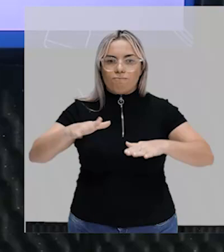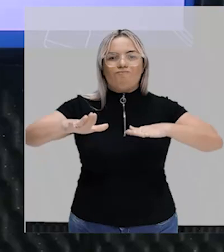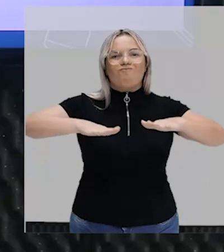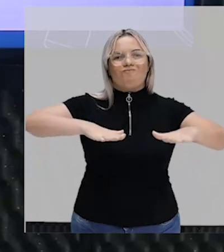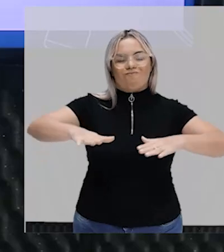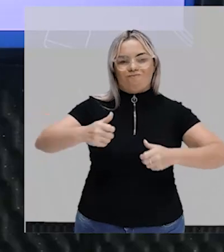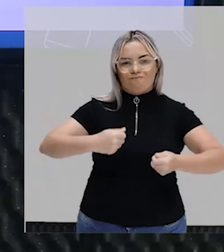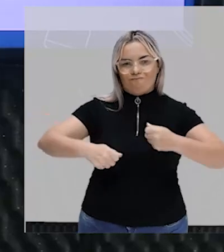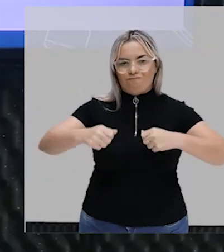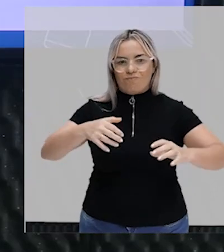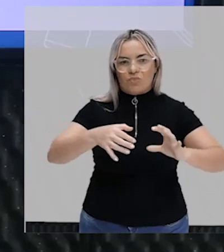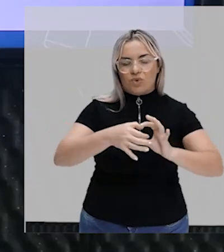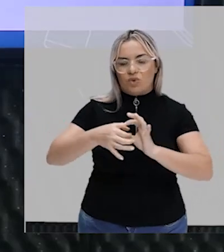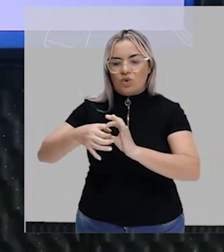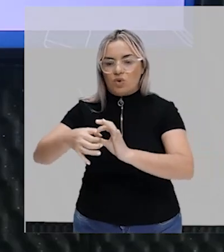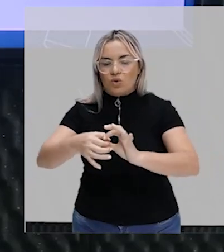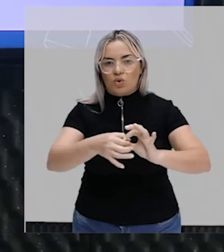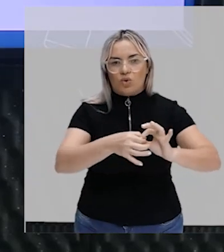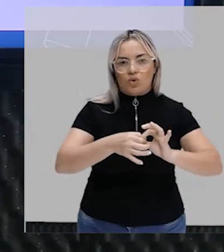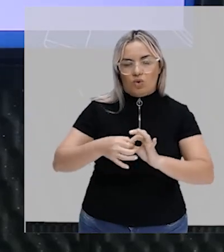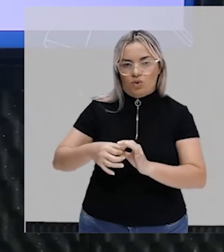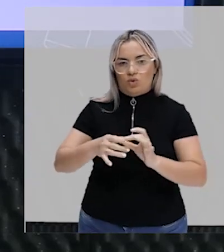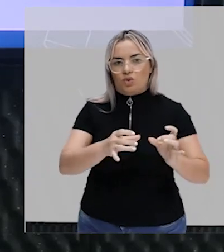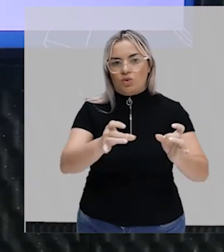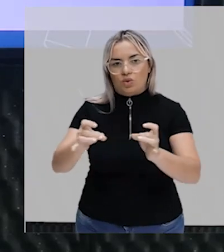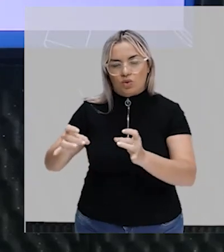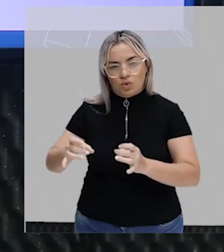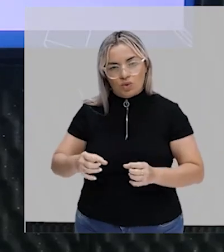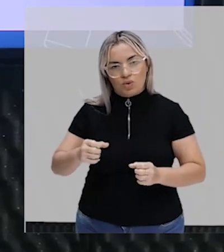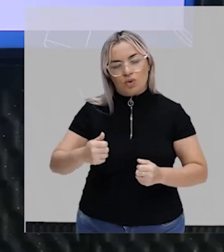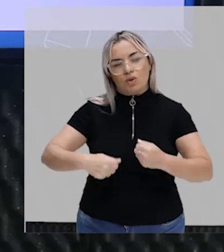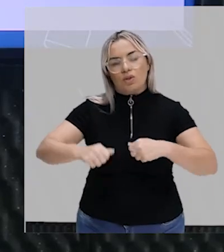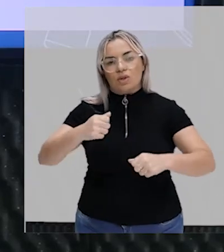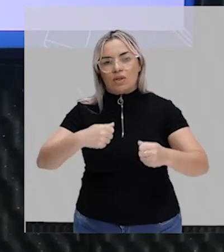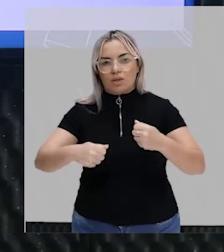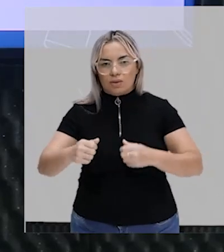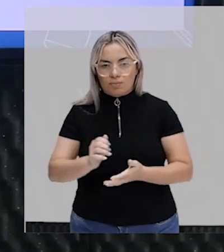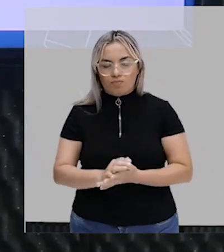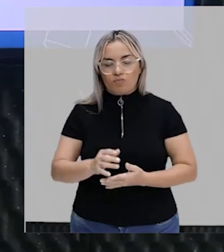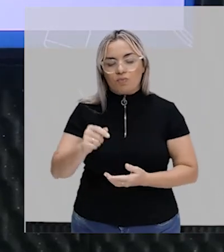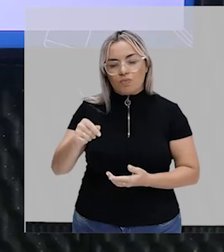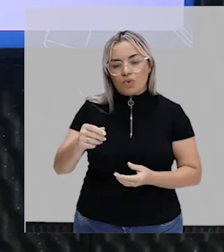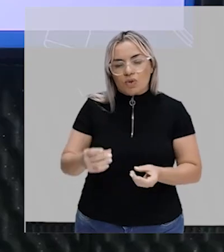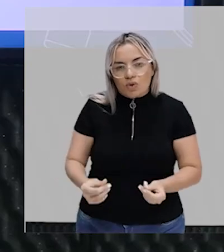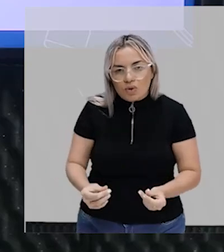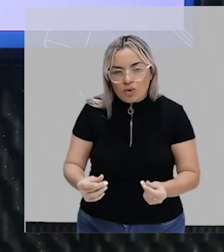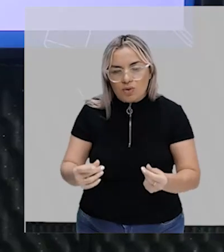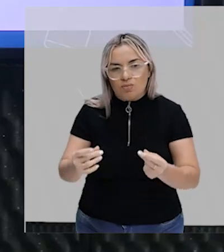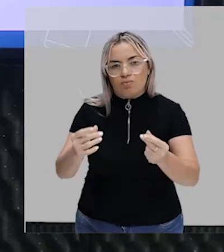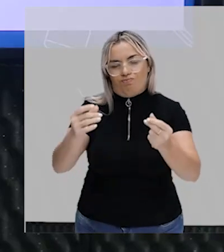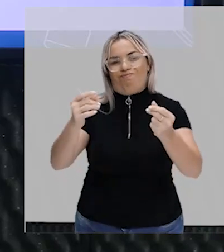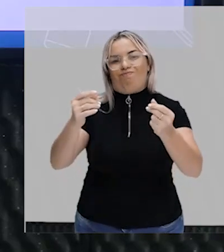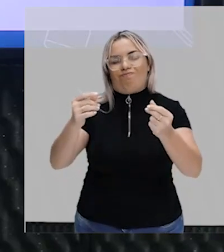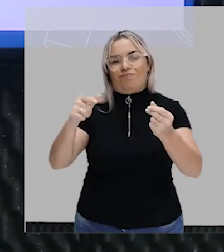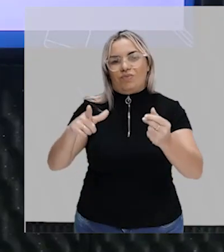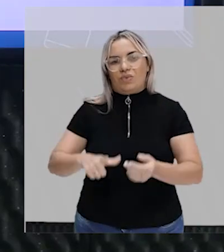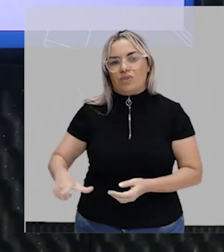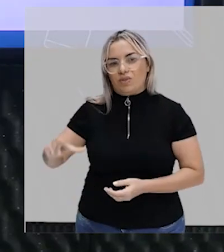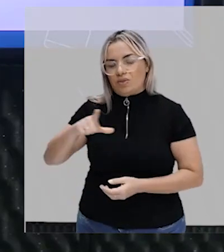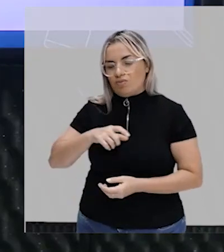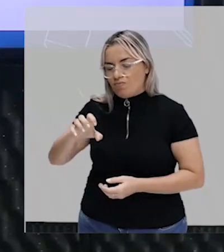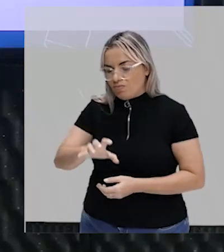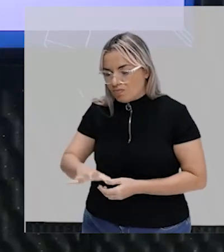de tipos de integração. A União Europeia, galera, ela é uma união monetária, tá certo? Ou seja, existe dentro do